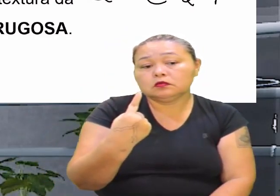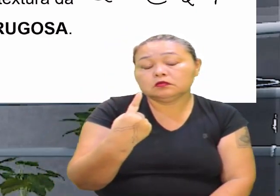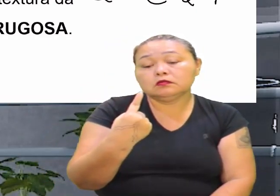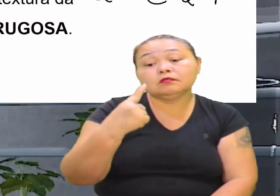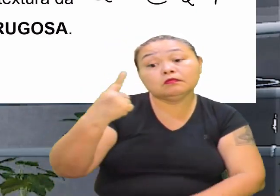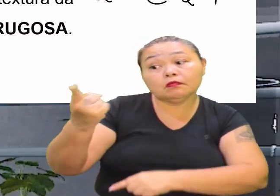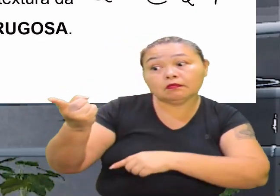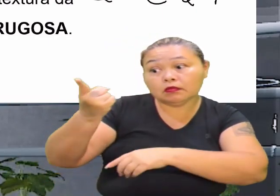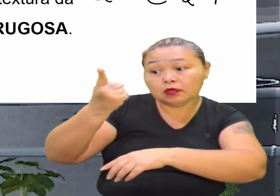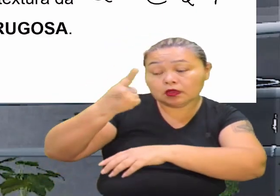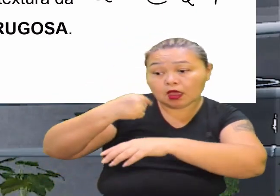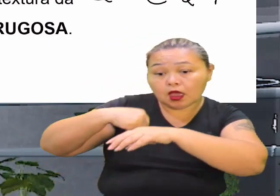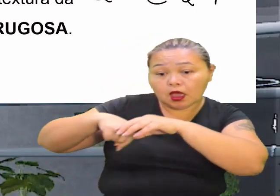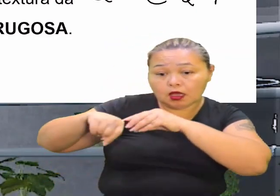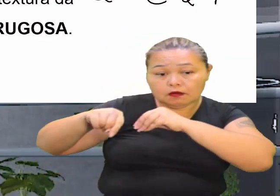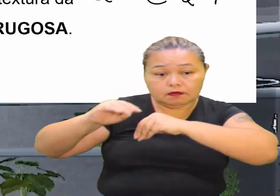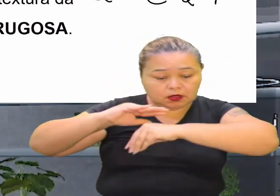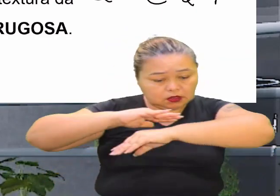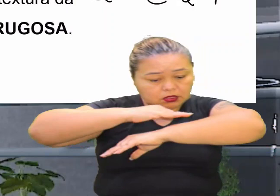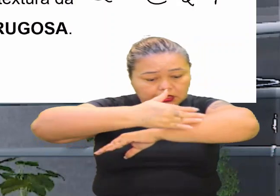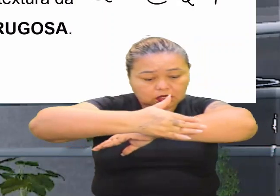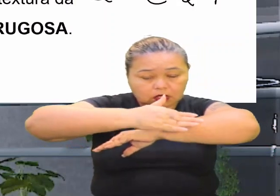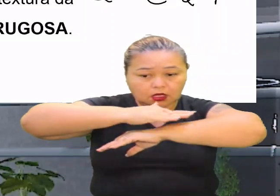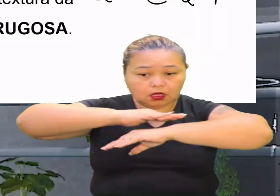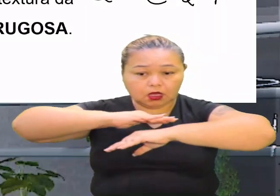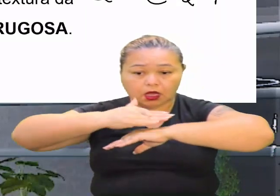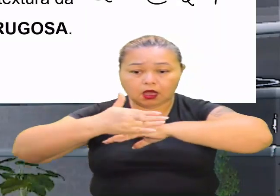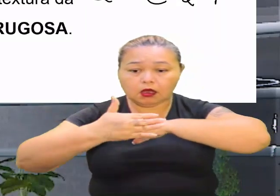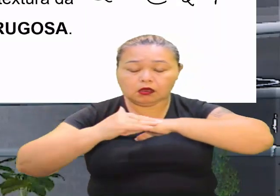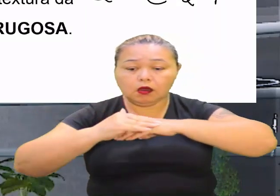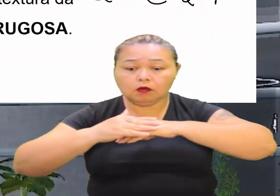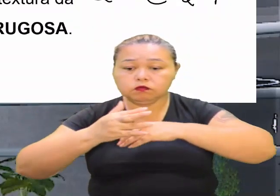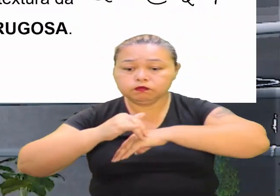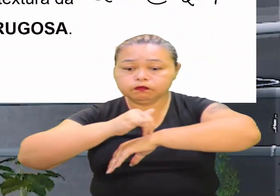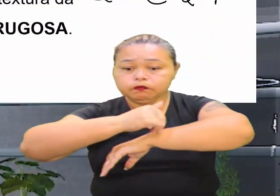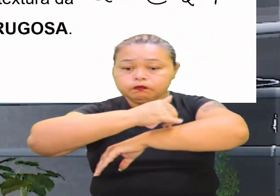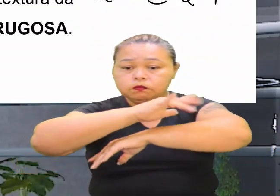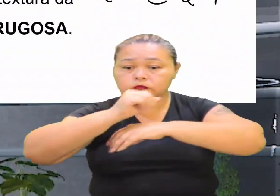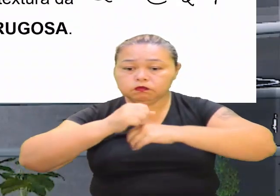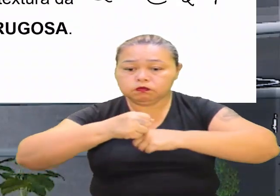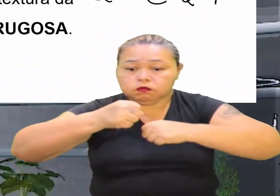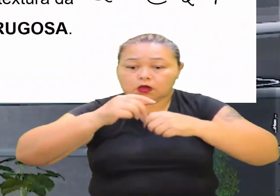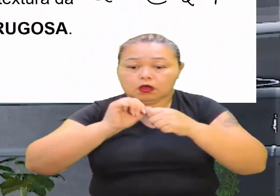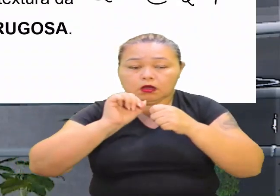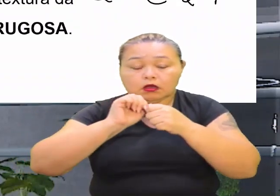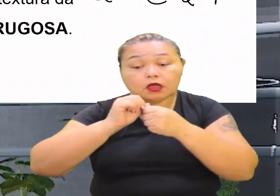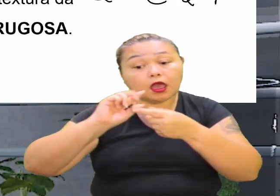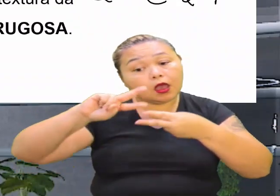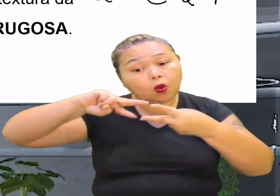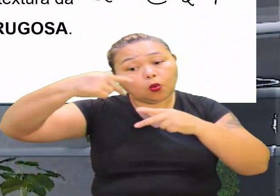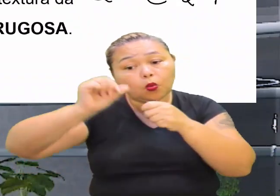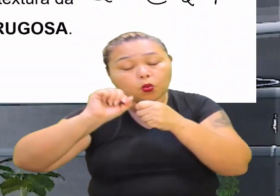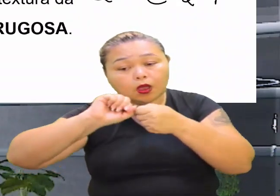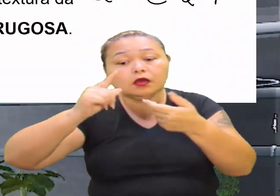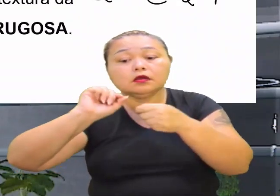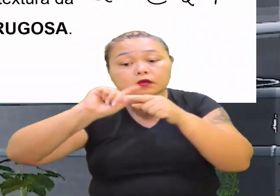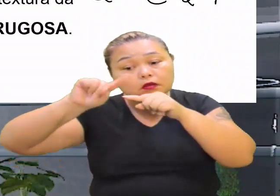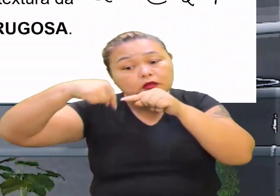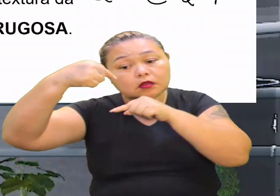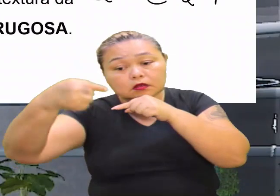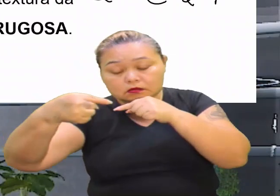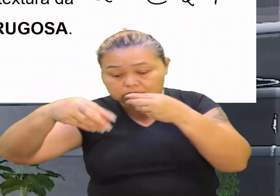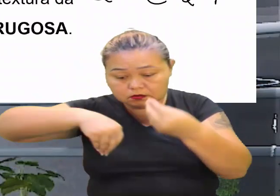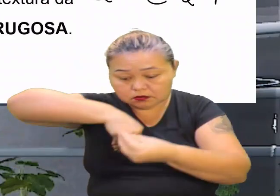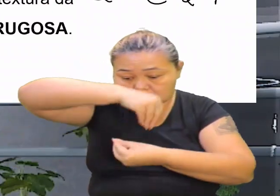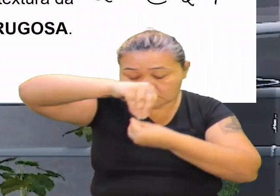adquirir um peso, carcaça em menor tempo, qualidade genética, uma característica que você consegue manter no animal através do